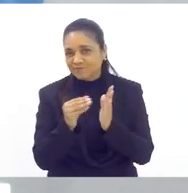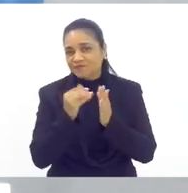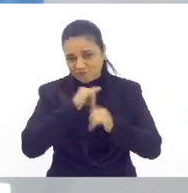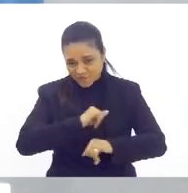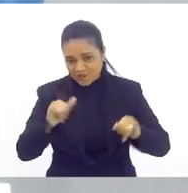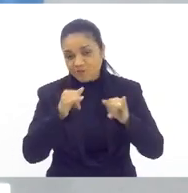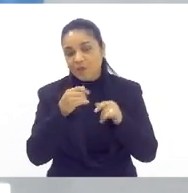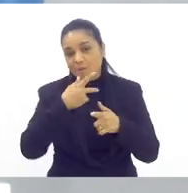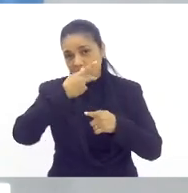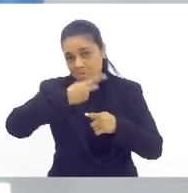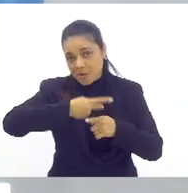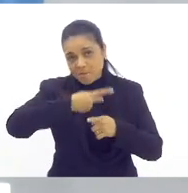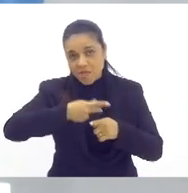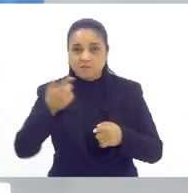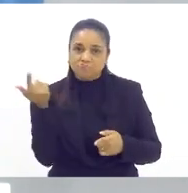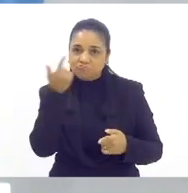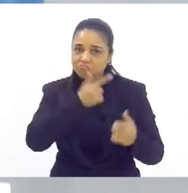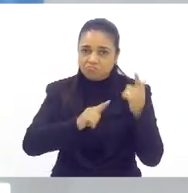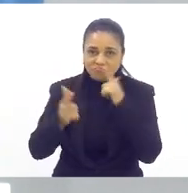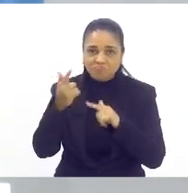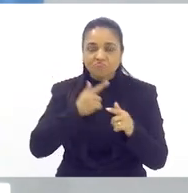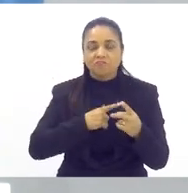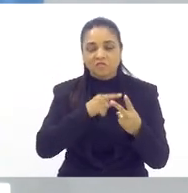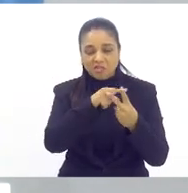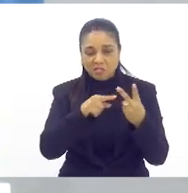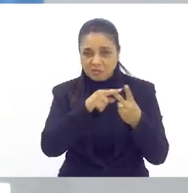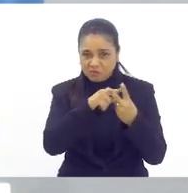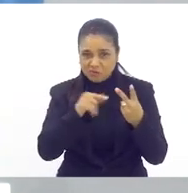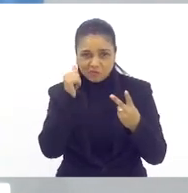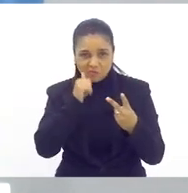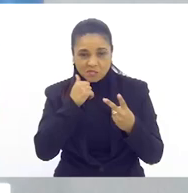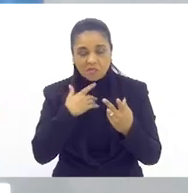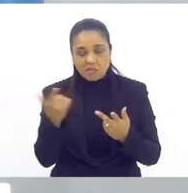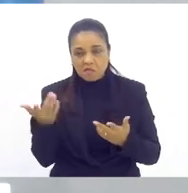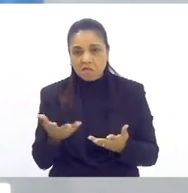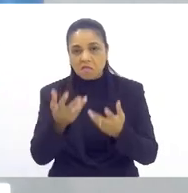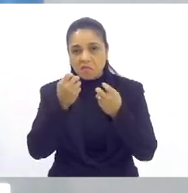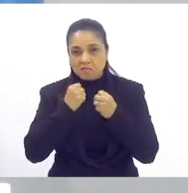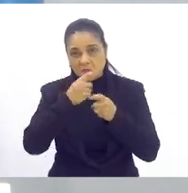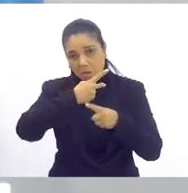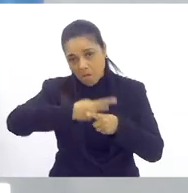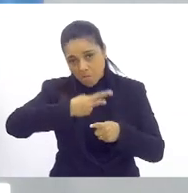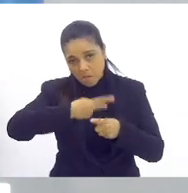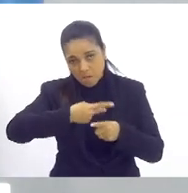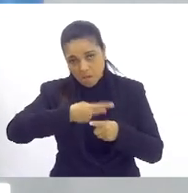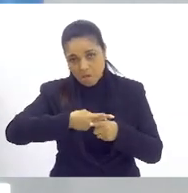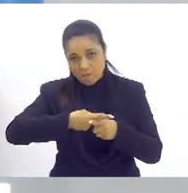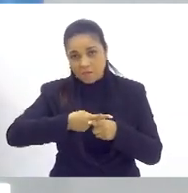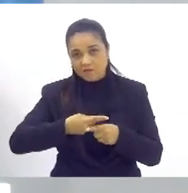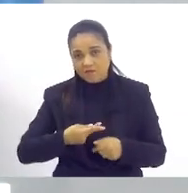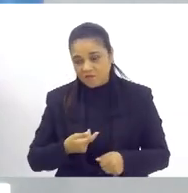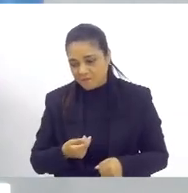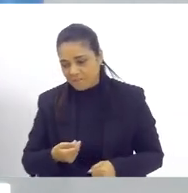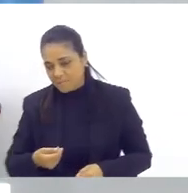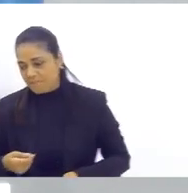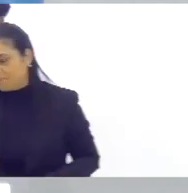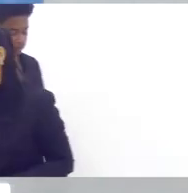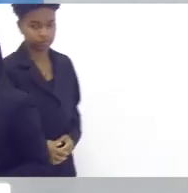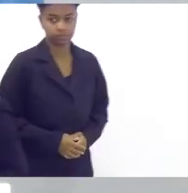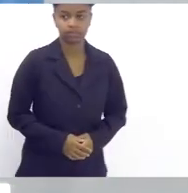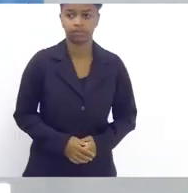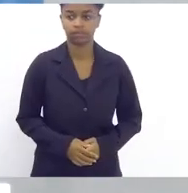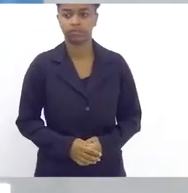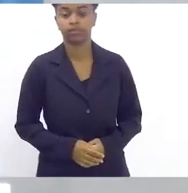parabenizo é quem quem venceu aí recebeu esse prêmio é o apesar de e a gente tá exatamente